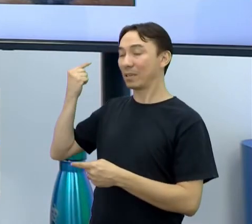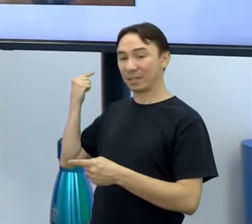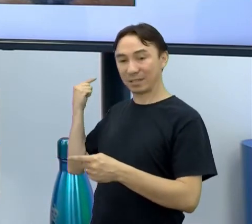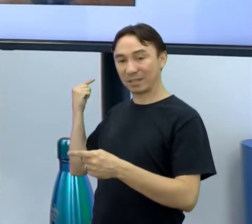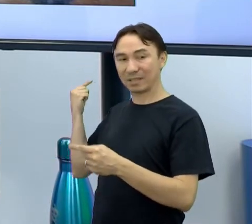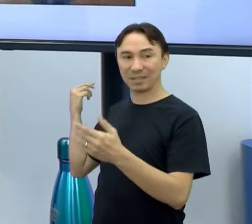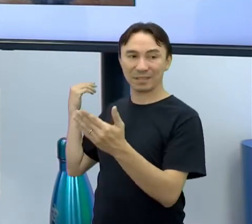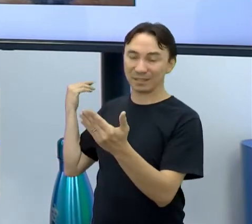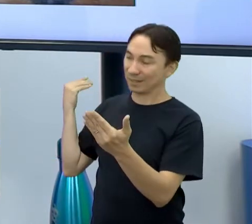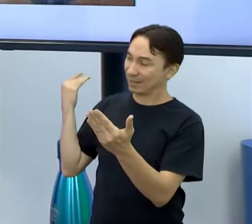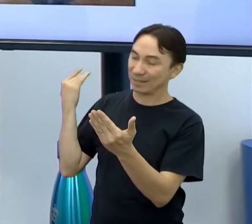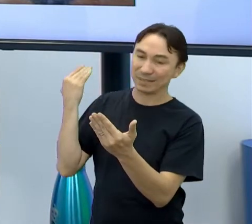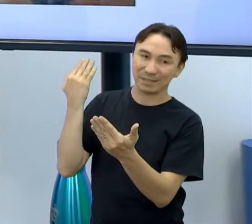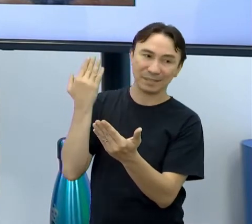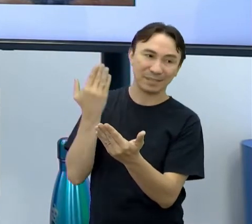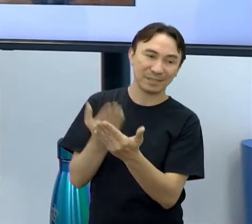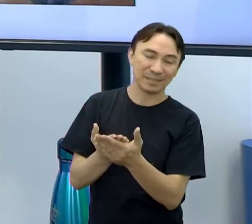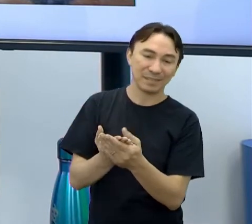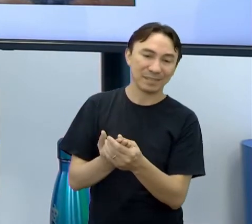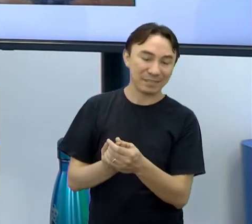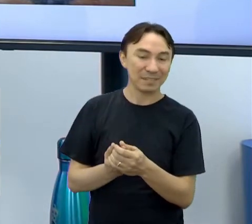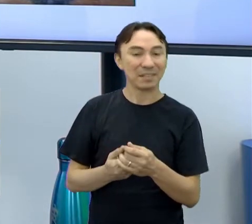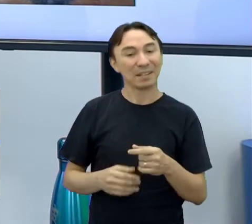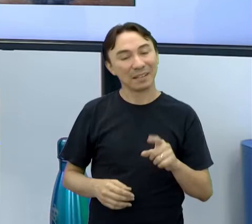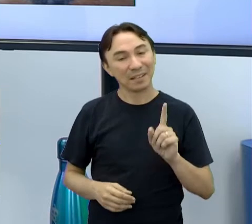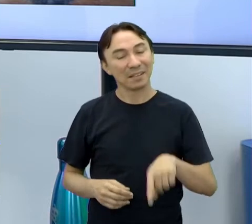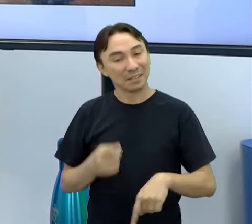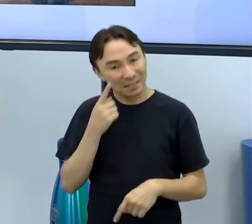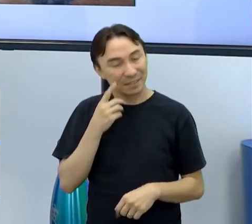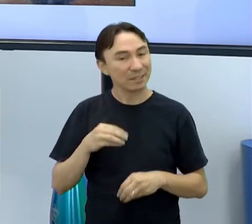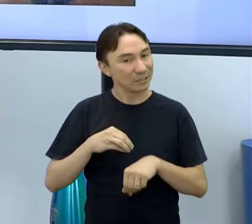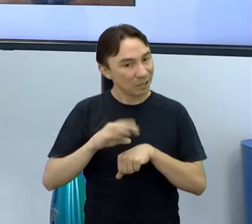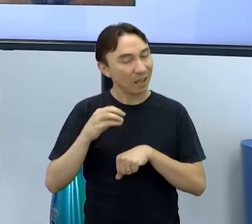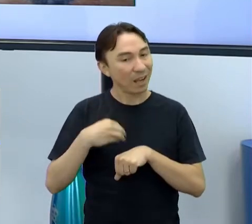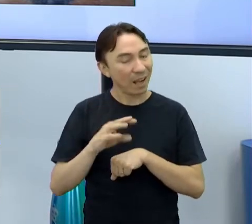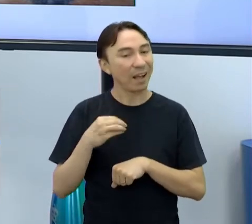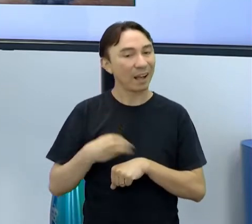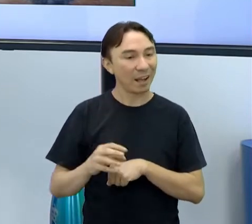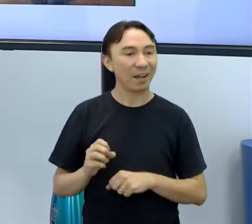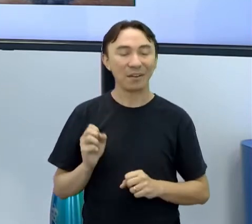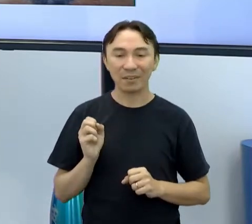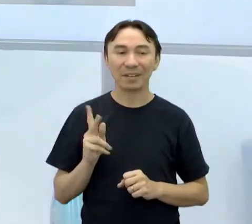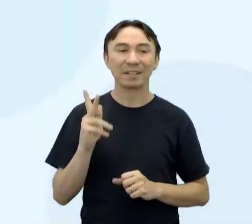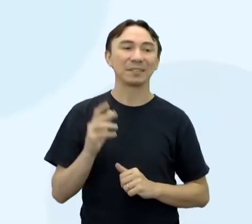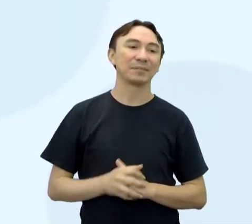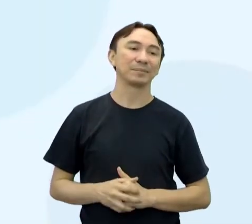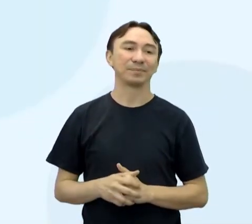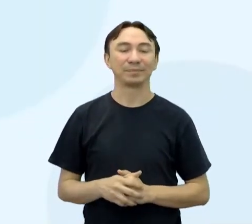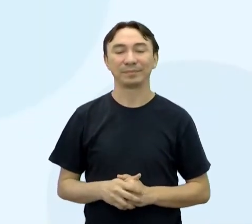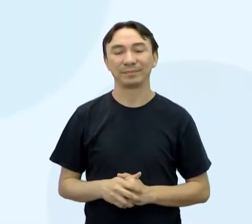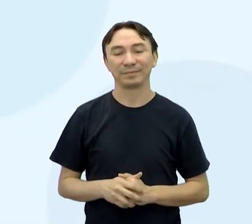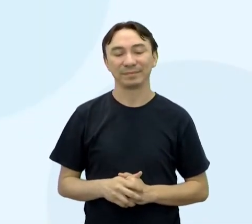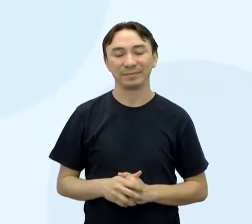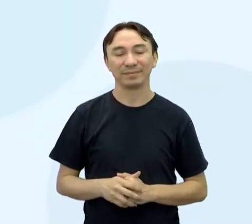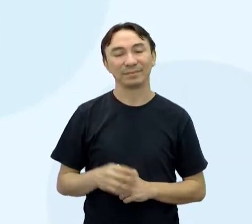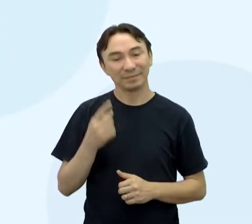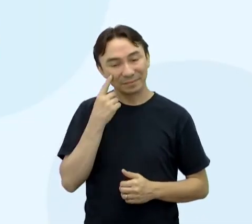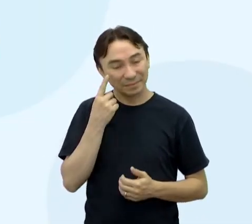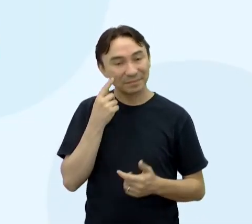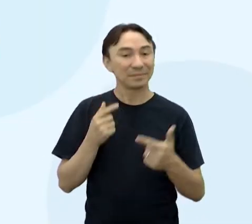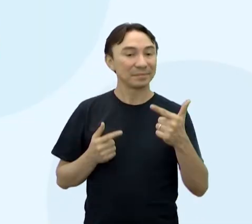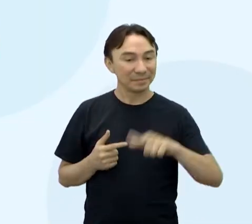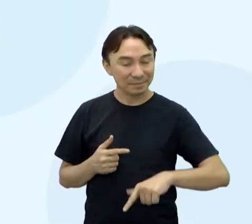será, né? Então. Que temos essa representação. Fica a dica para vocês, ok? Vamos lá para as próximas imagens.